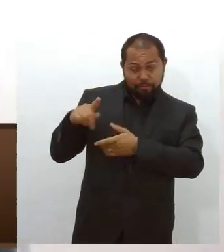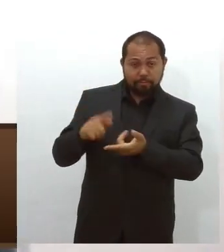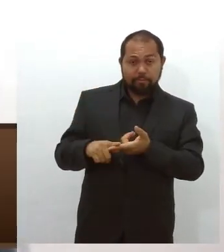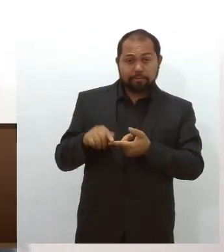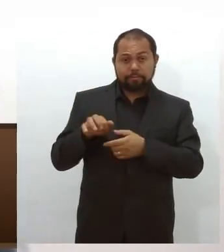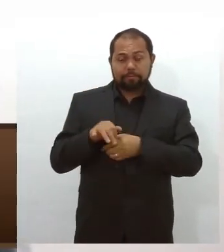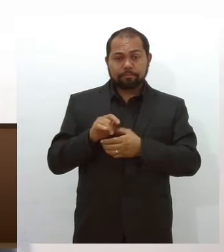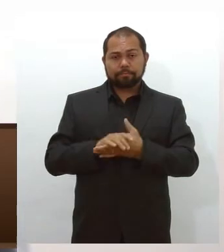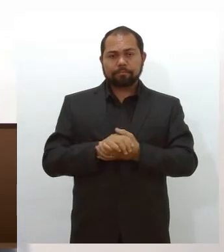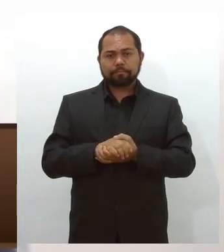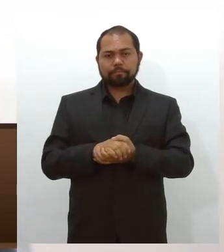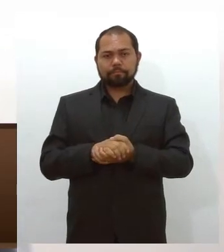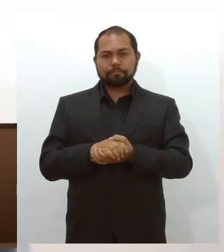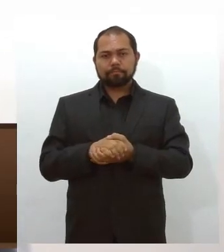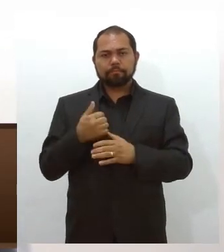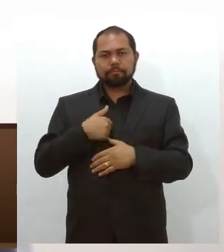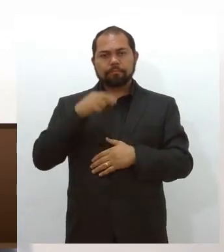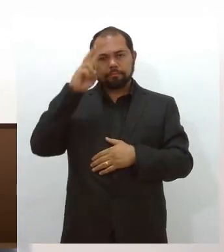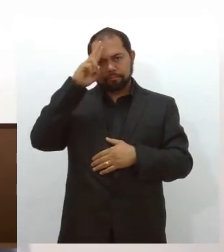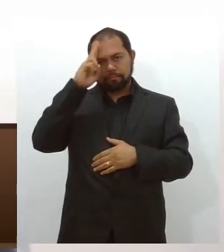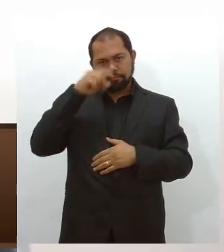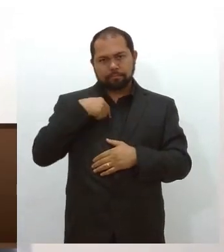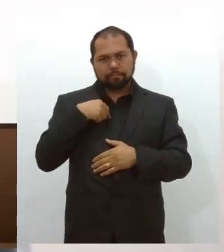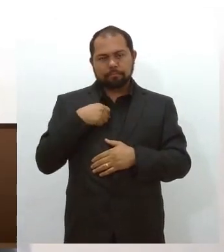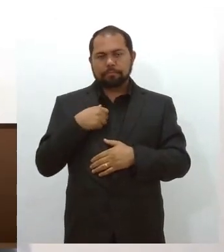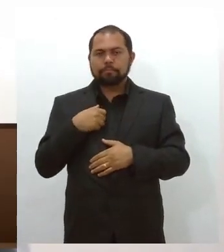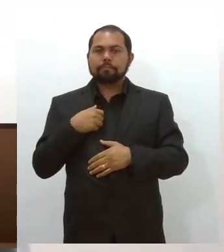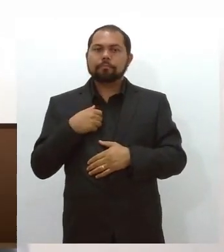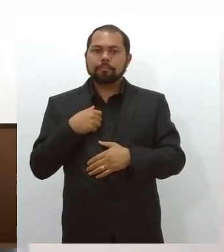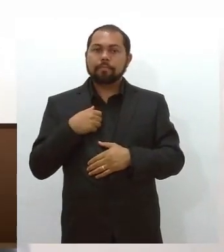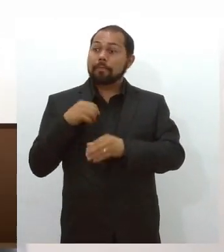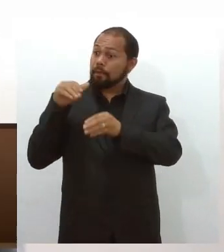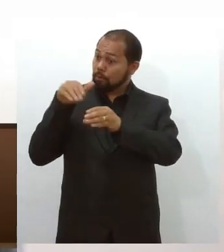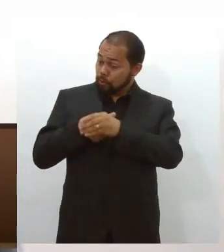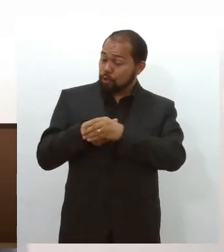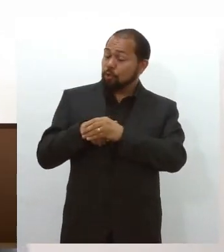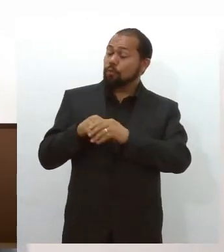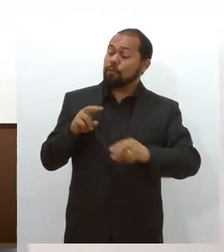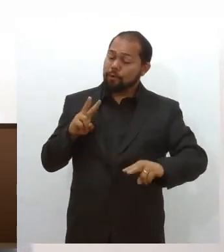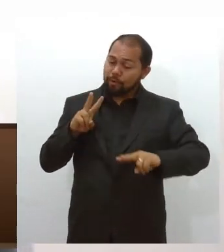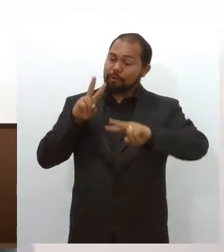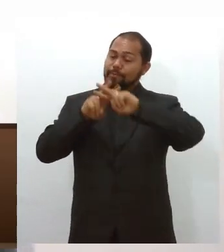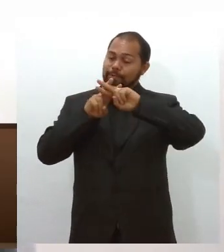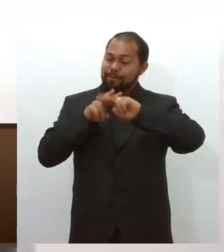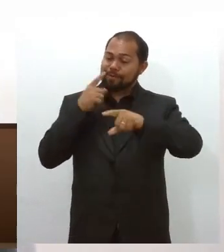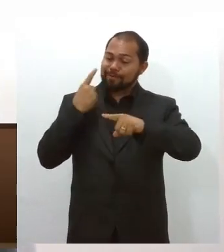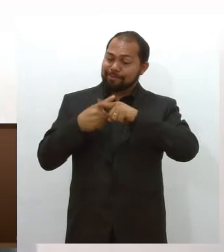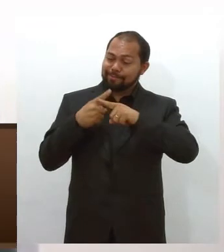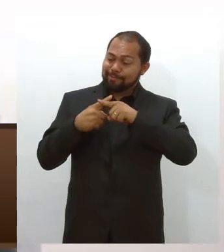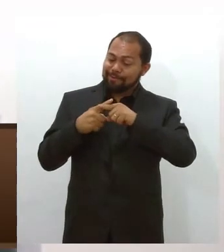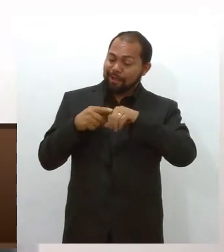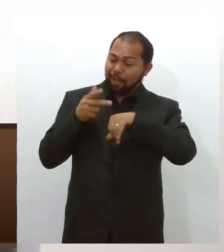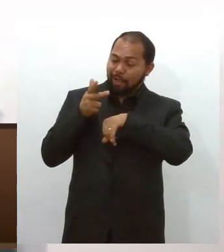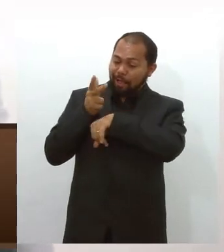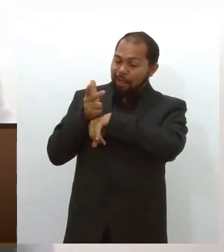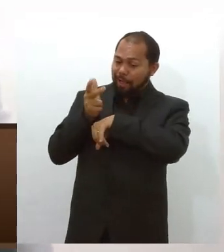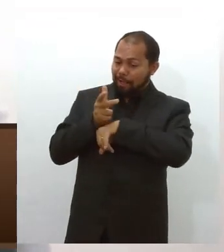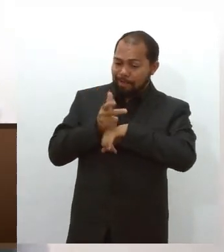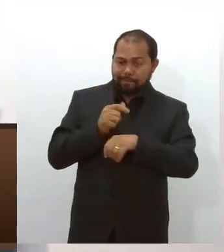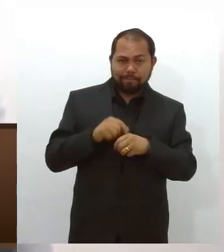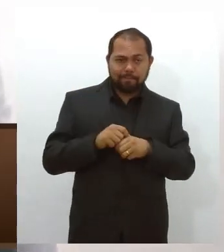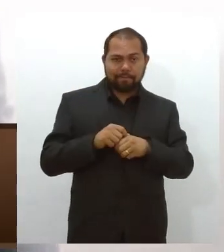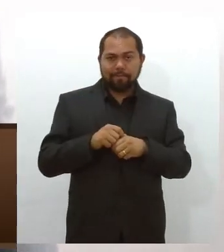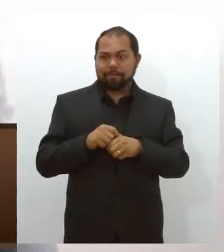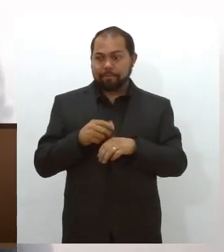lembro que esse mesmo eleitor foi preso por conta de ter violado a regra de não poder ir à cabina de votação